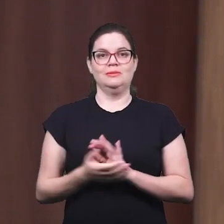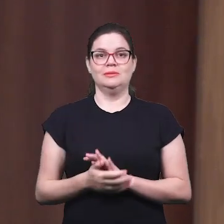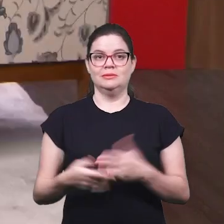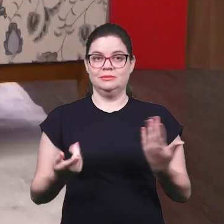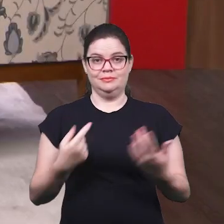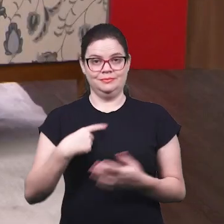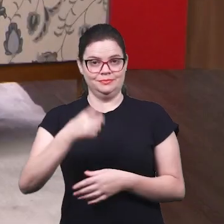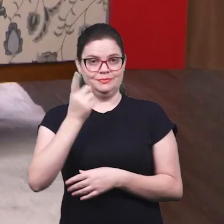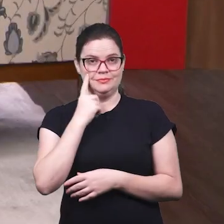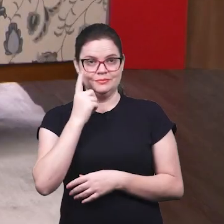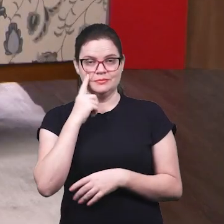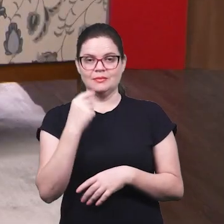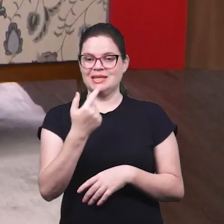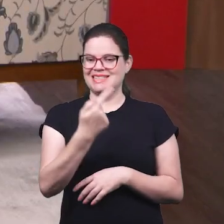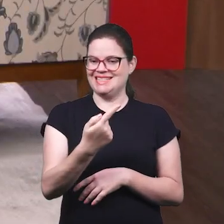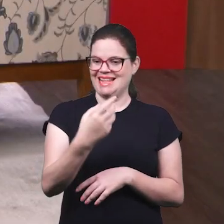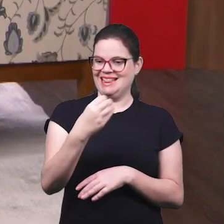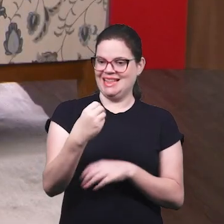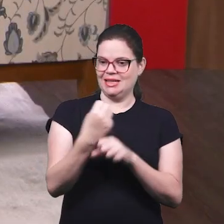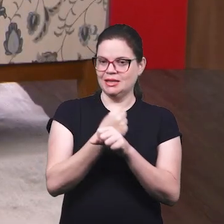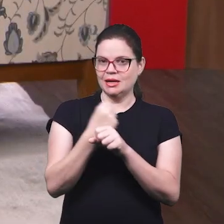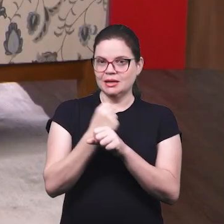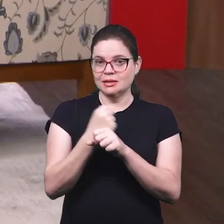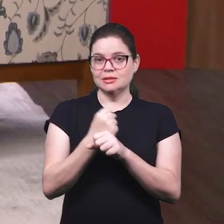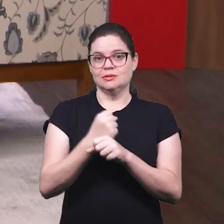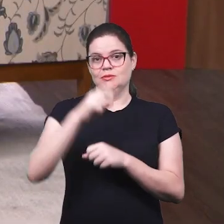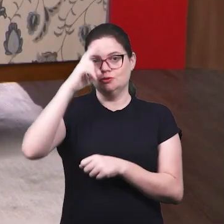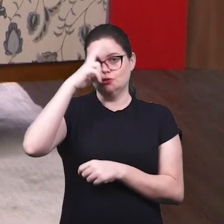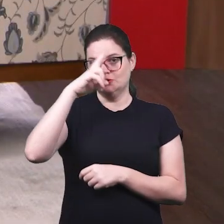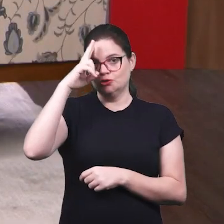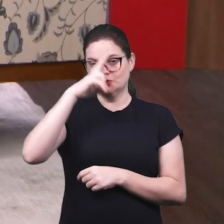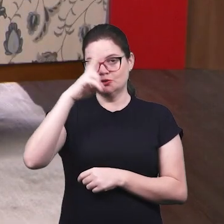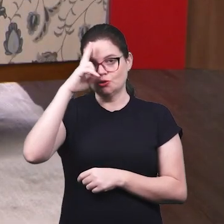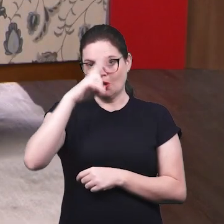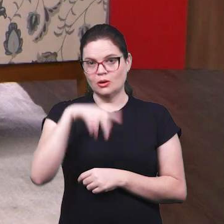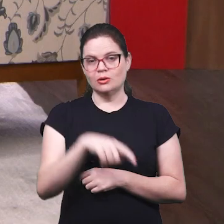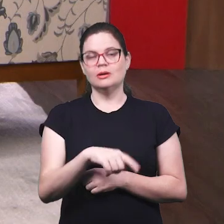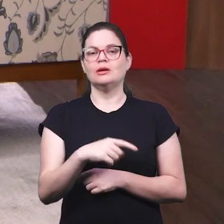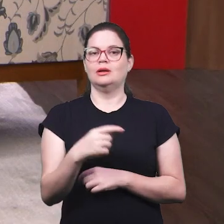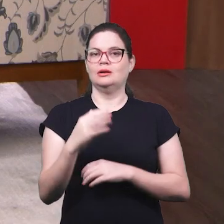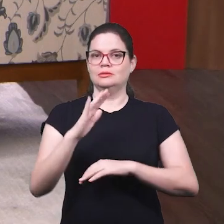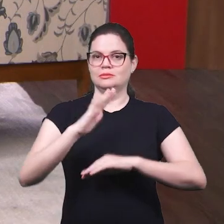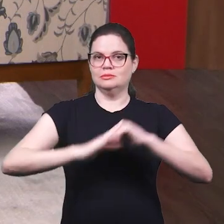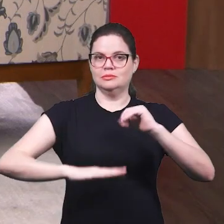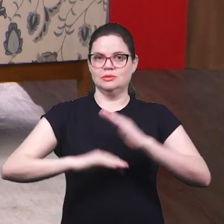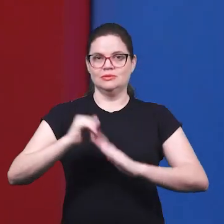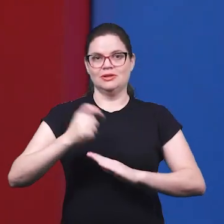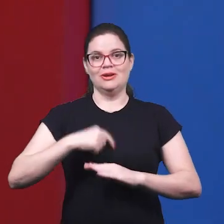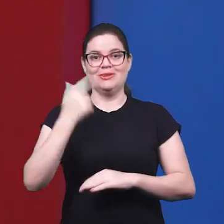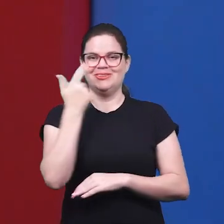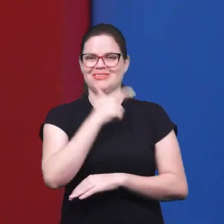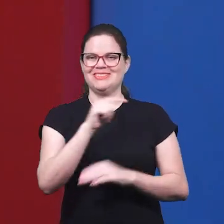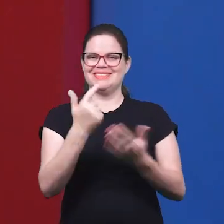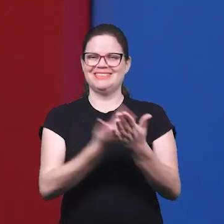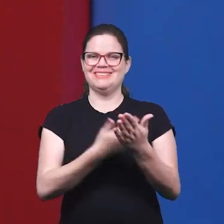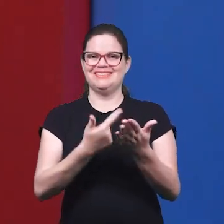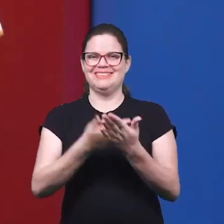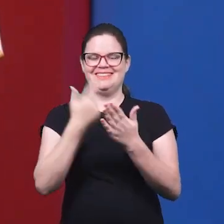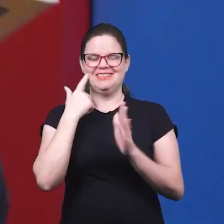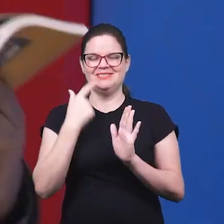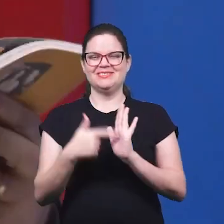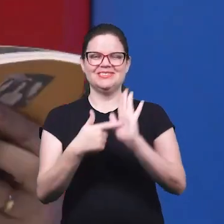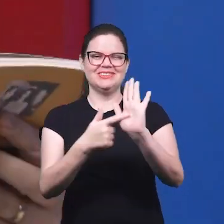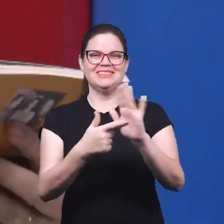é que 70 anos de história, né? Eu estou aqui, tive a alegria de ganhar o livro aqui